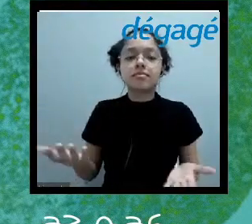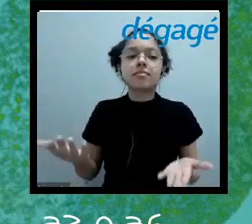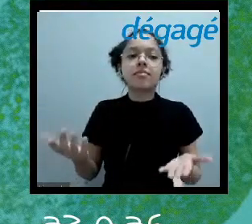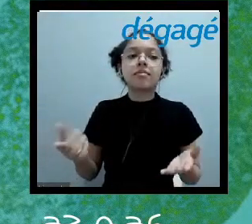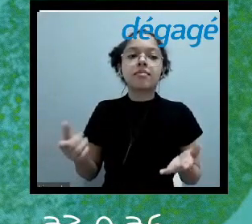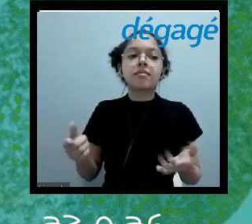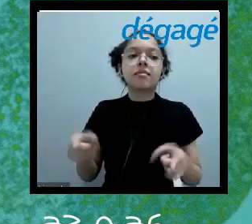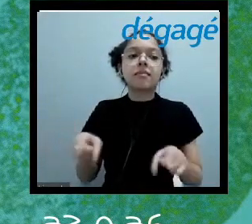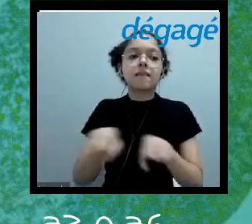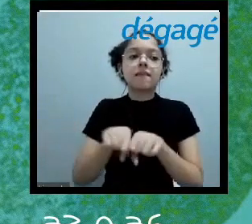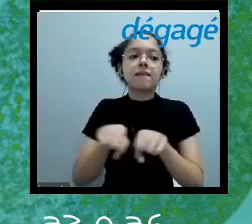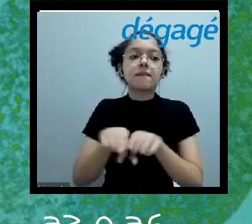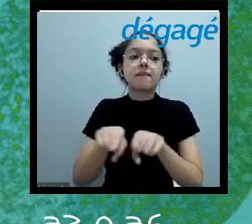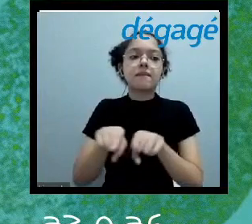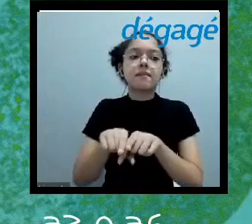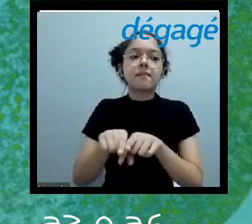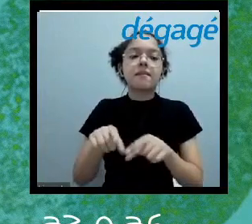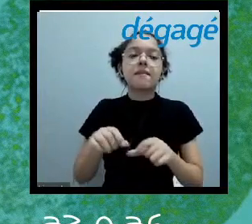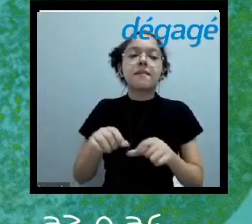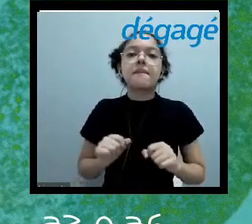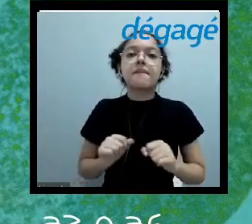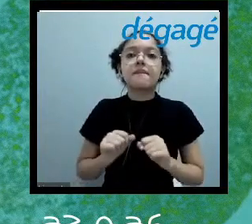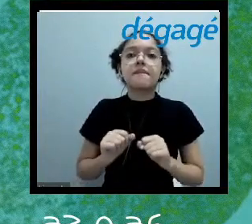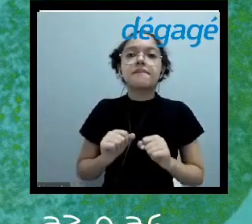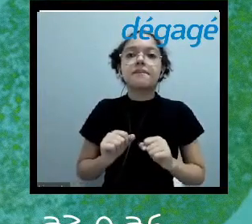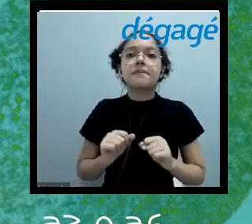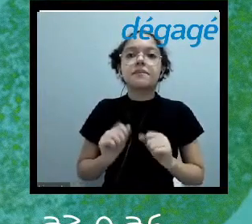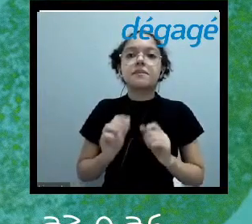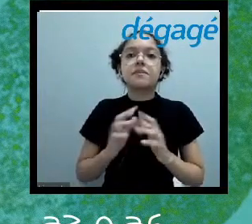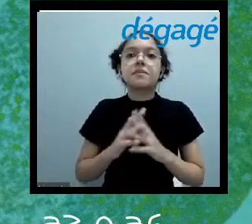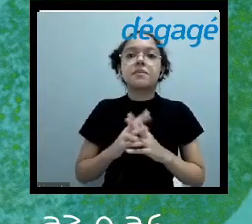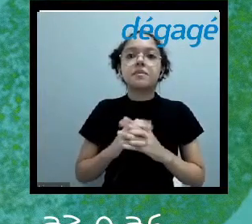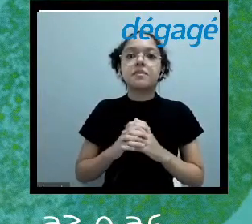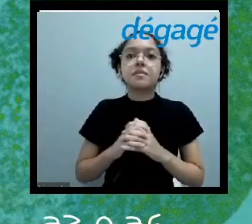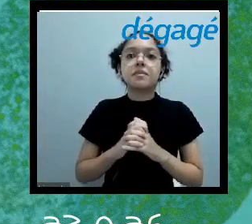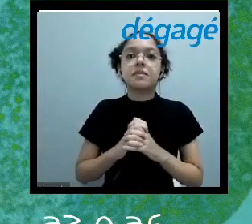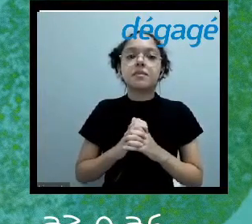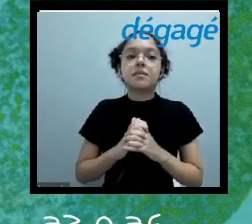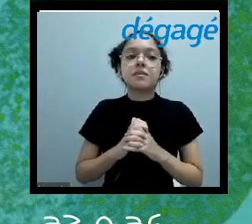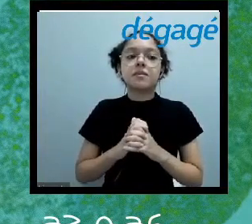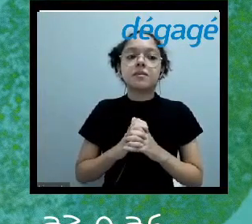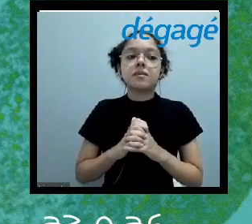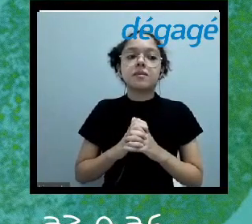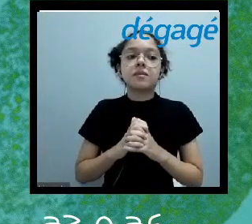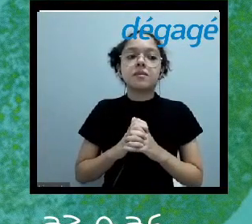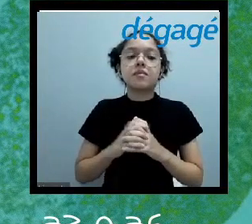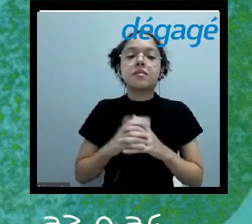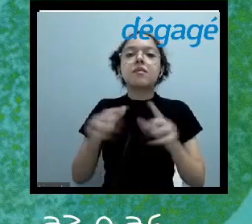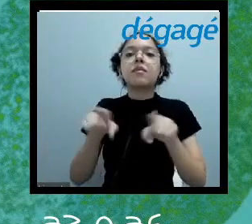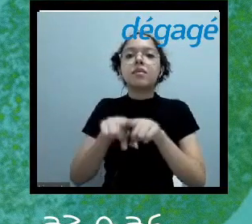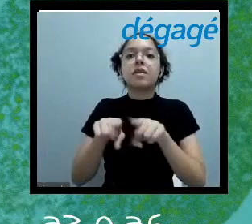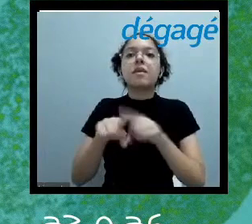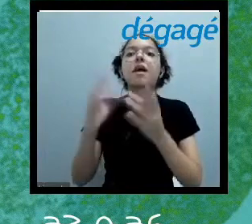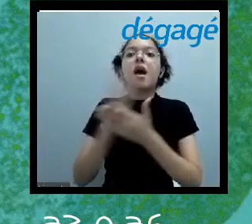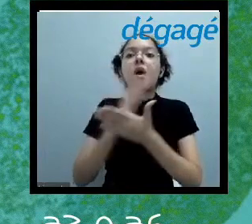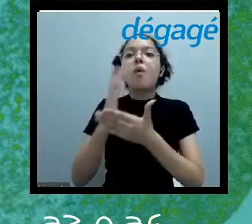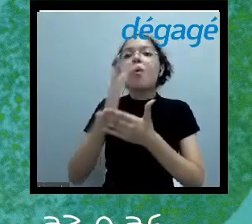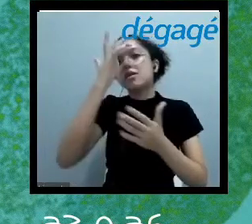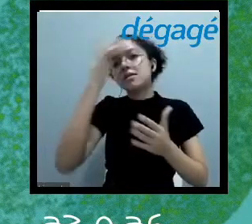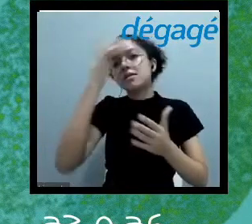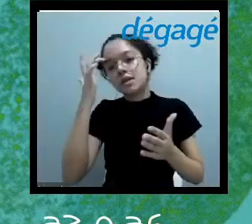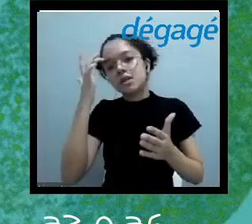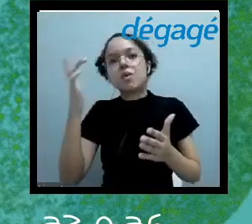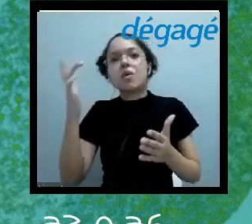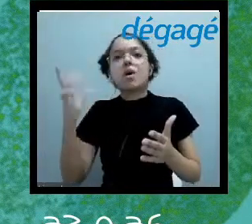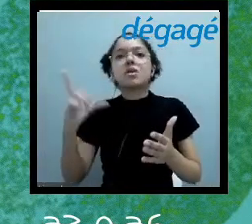Falando isso porque, por exemplo, já atendi a algumas pessoas que tinham complexos, né, dentro de casa, e minha